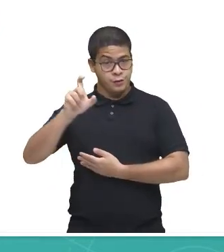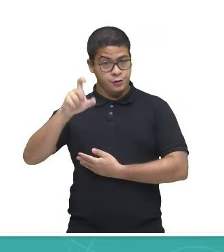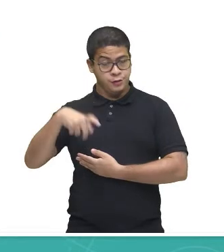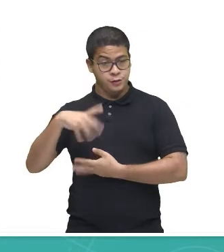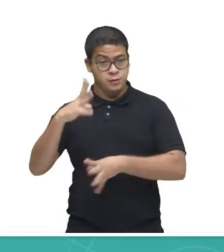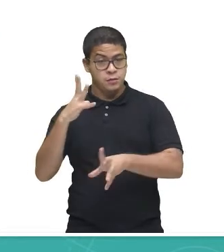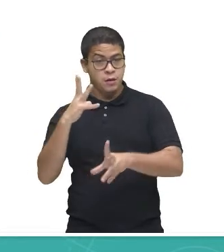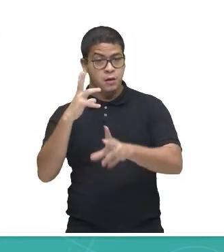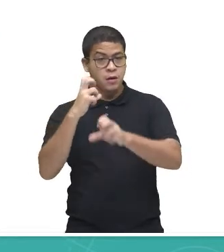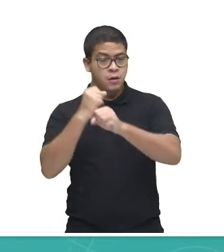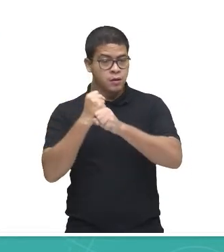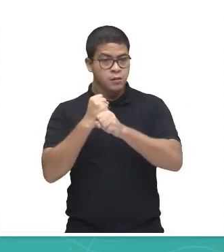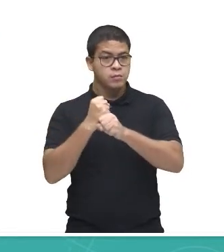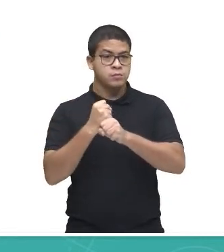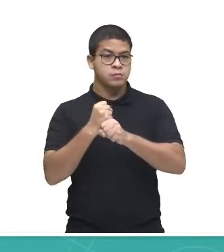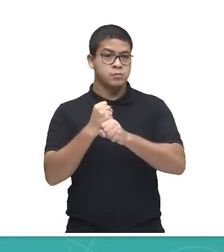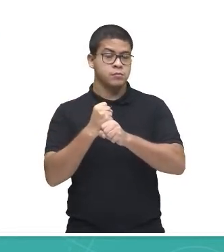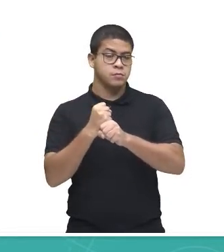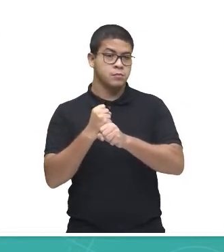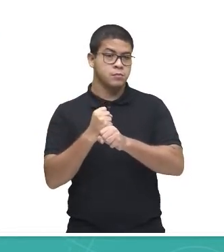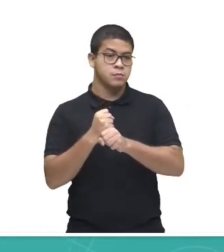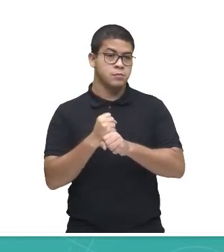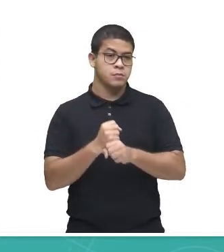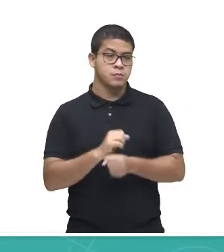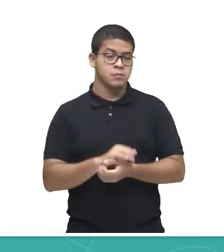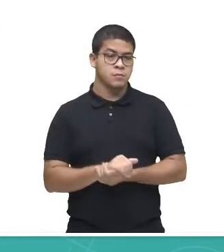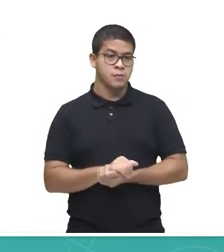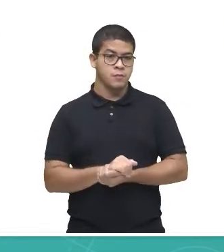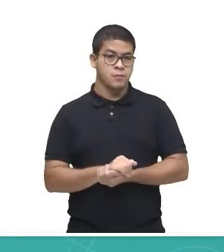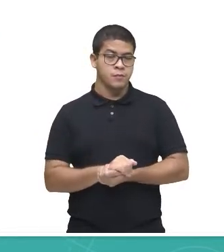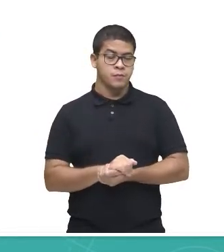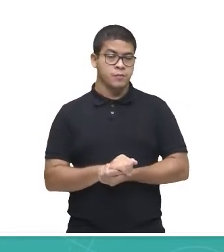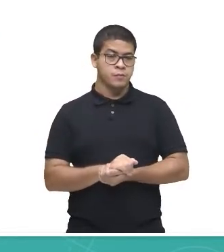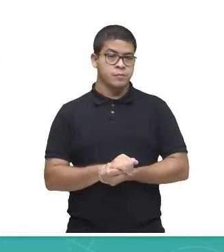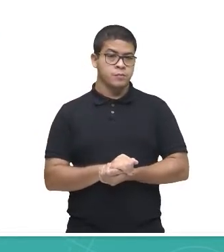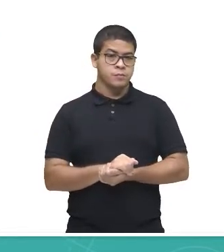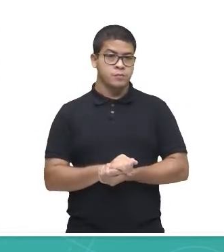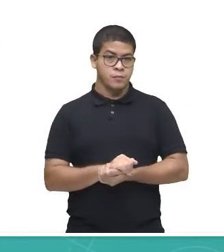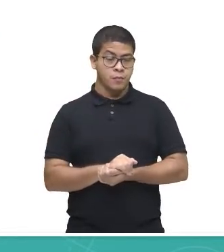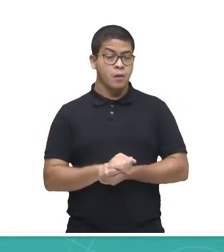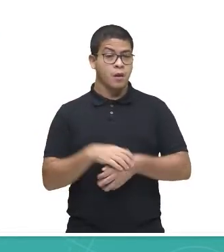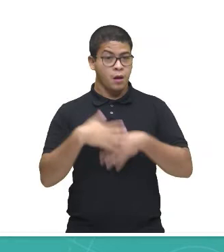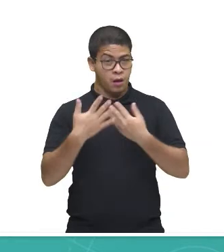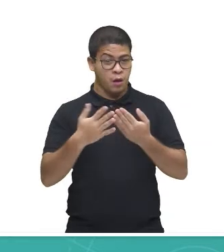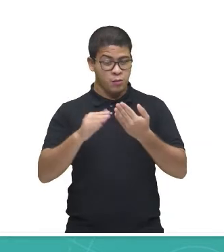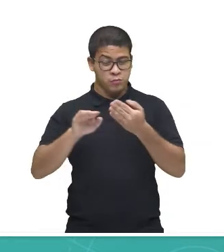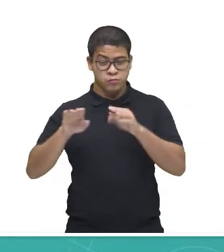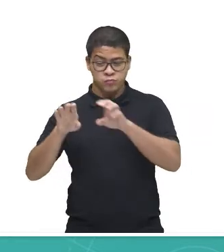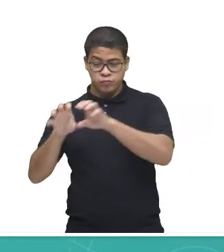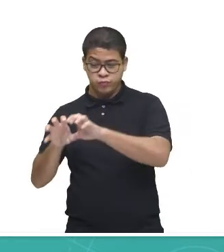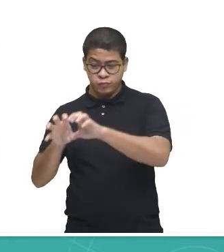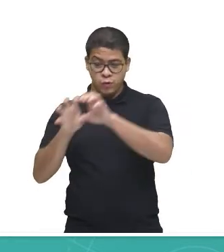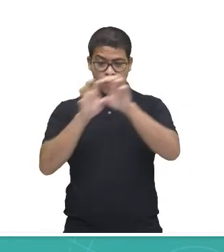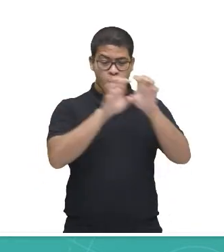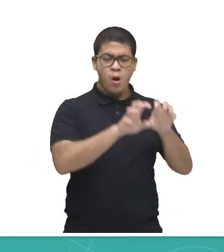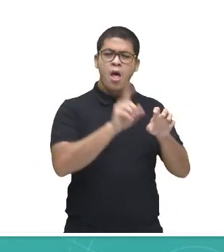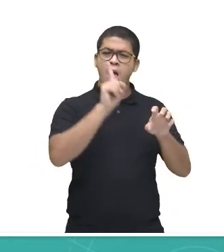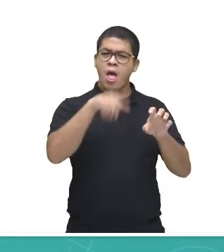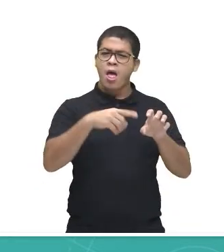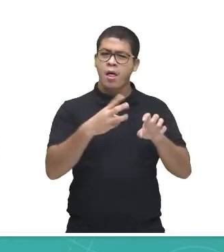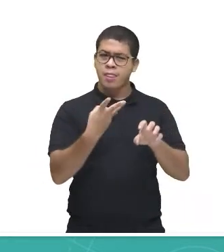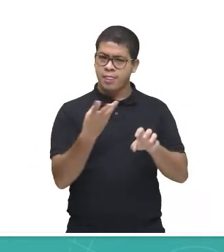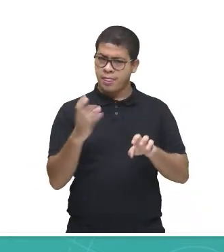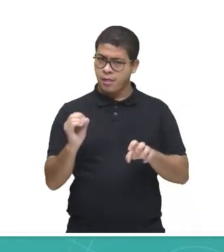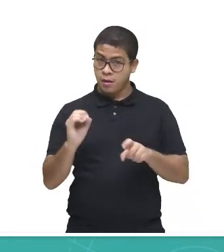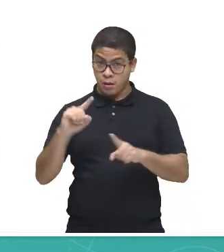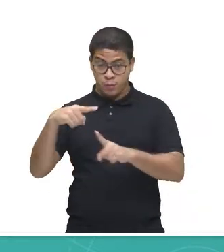x, ele ficará sozinho à esquerda da igualdade. Automaticamente, esse 30 que é